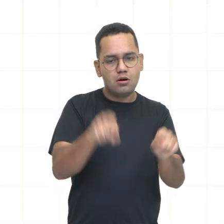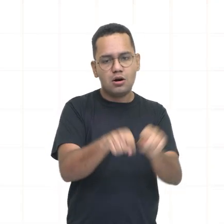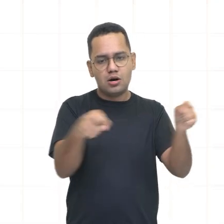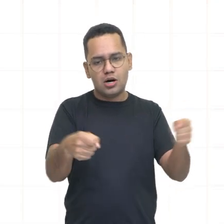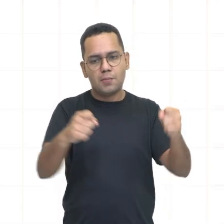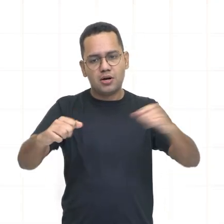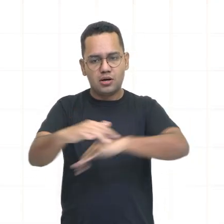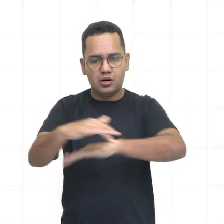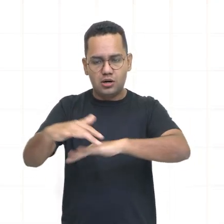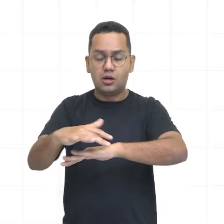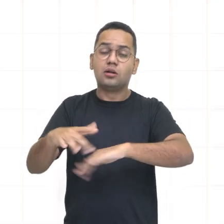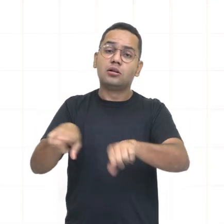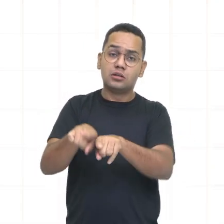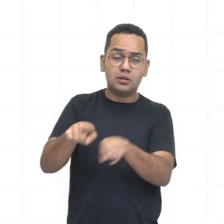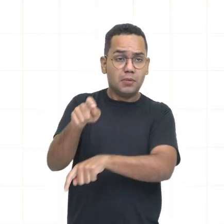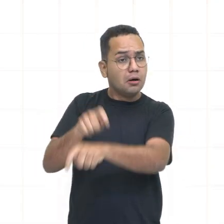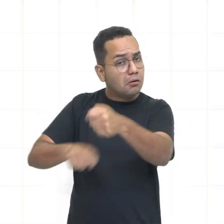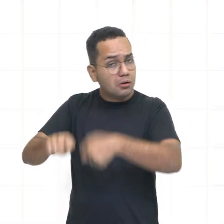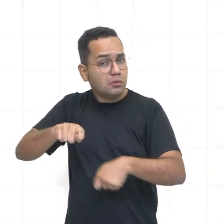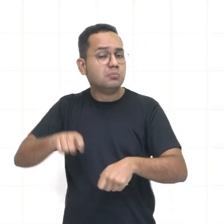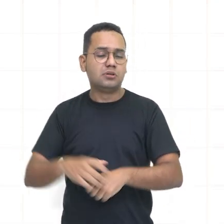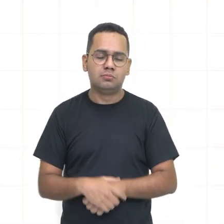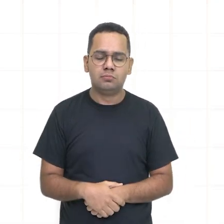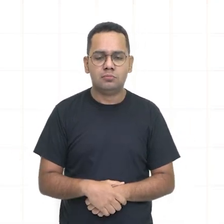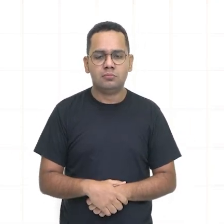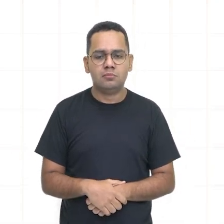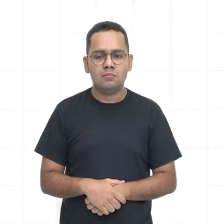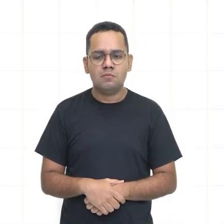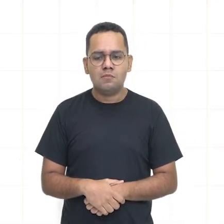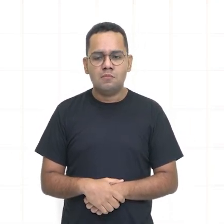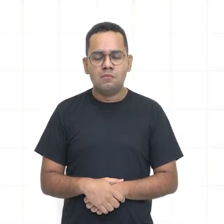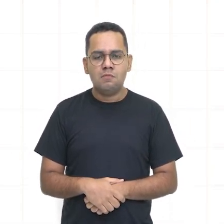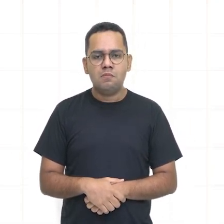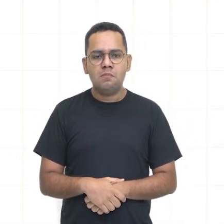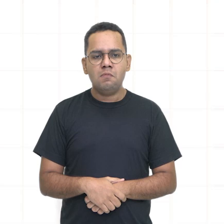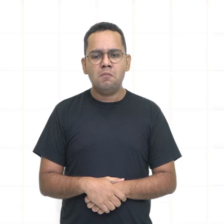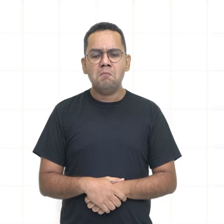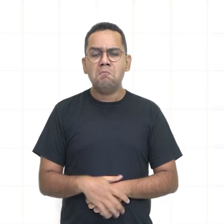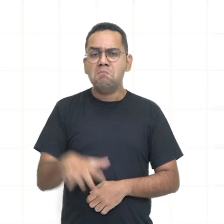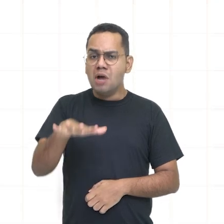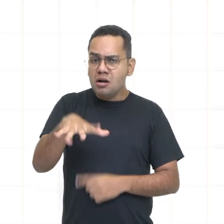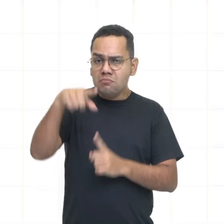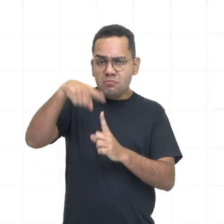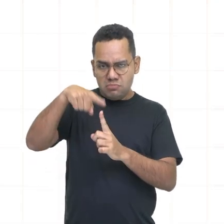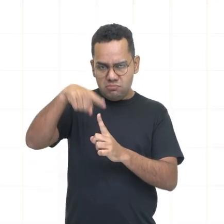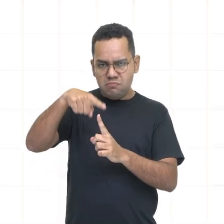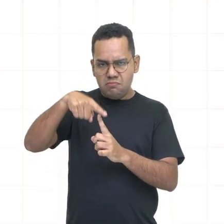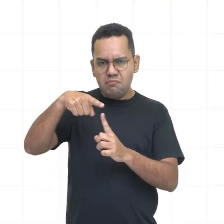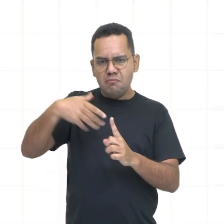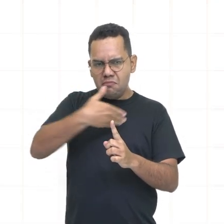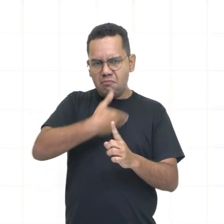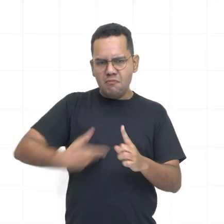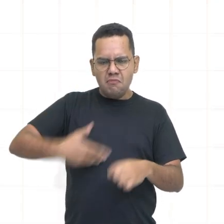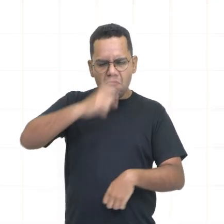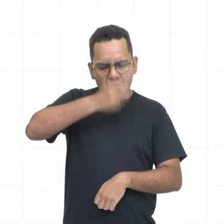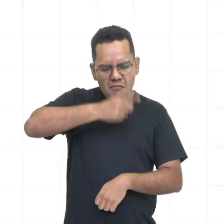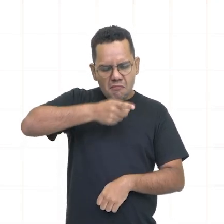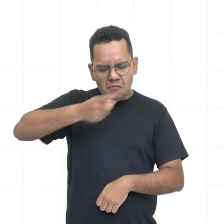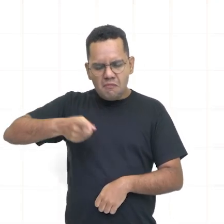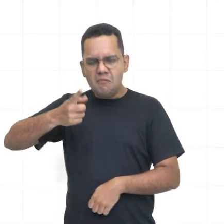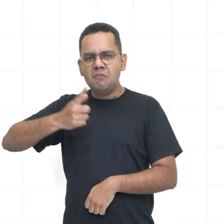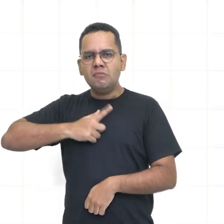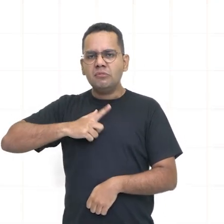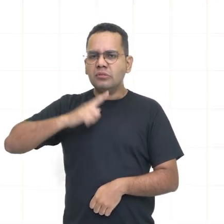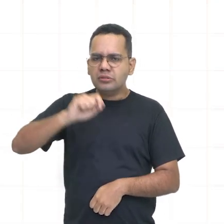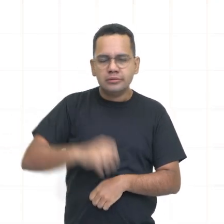Ou seja, observem só que esse sistema totalitário ele vai estar ali imerso à aplicação